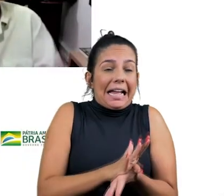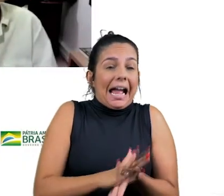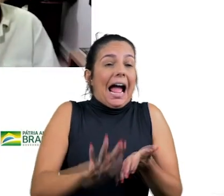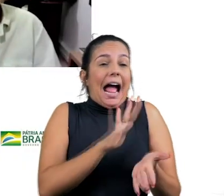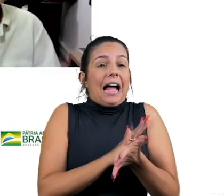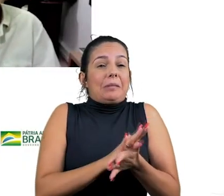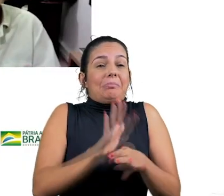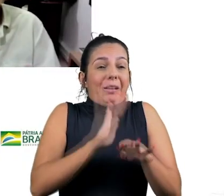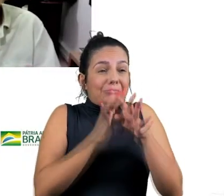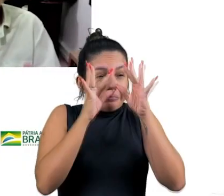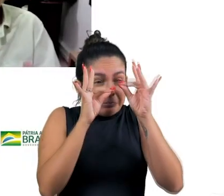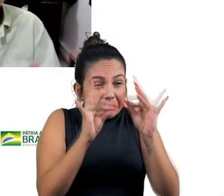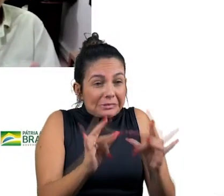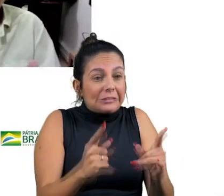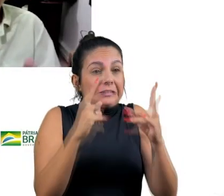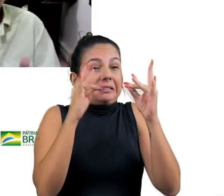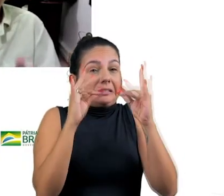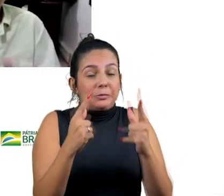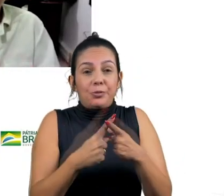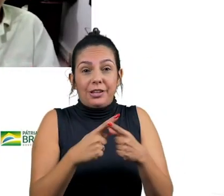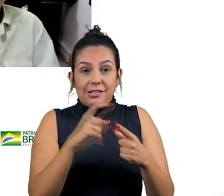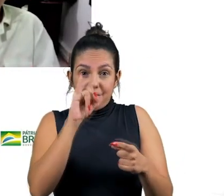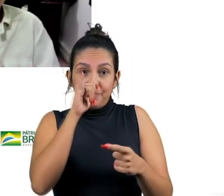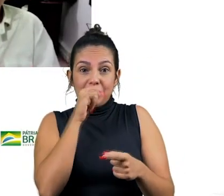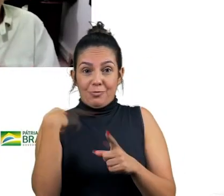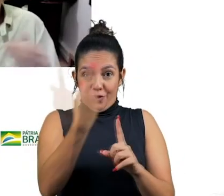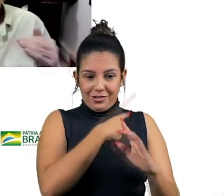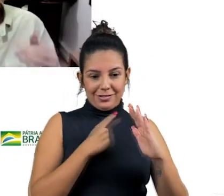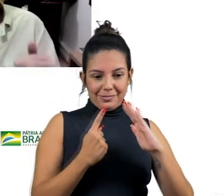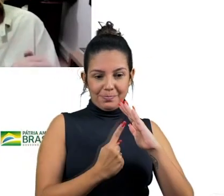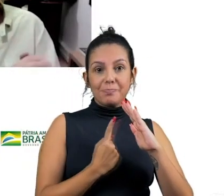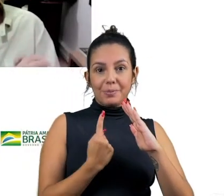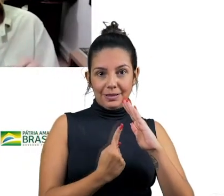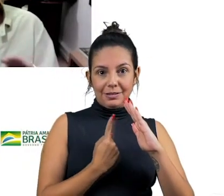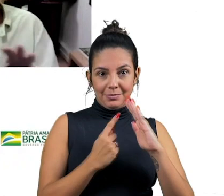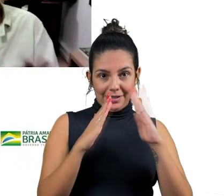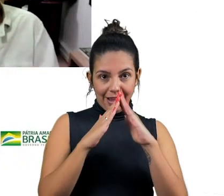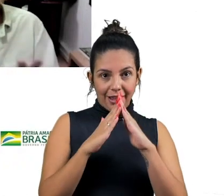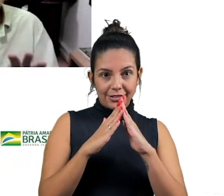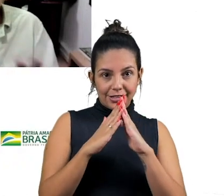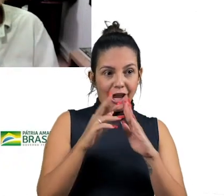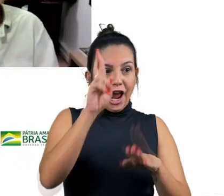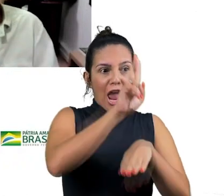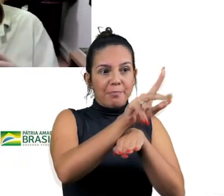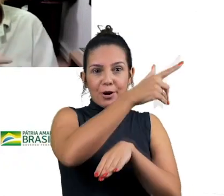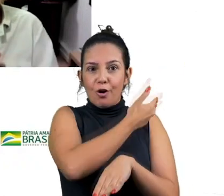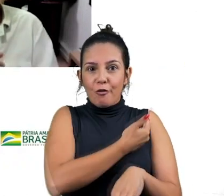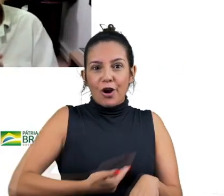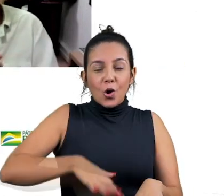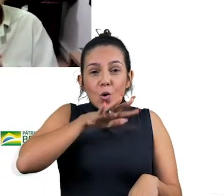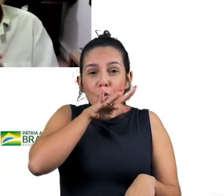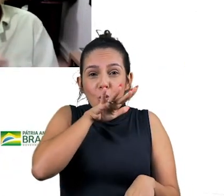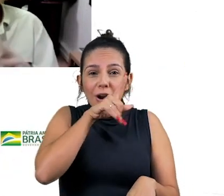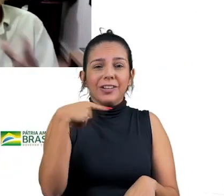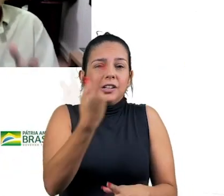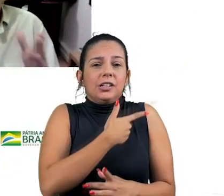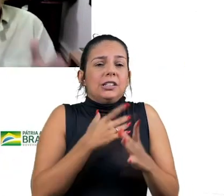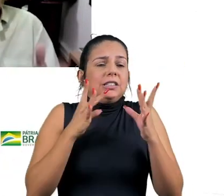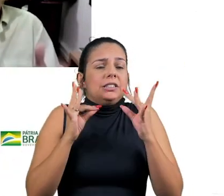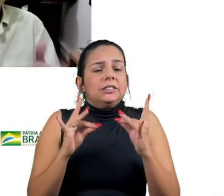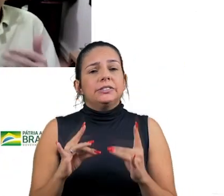seria se a vida estivesse correndo normal, tá certo? Quer dizer, e nesse sentido a pandemia de fato tem um